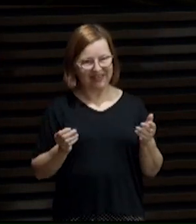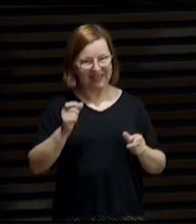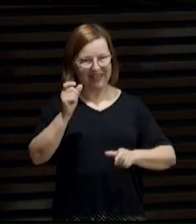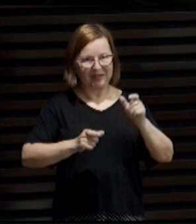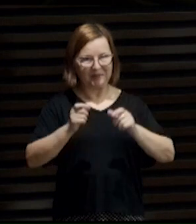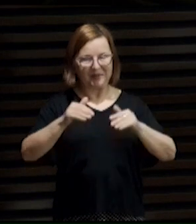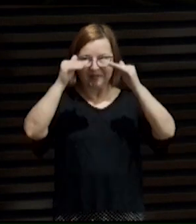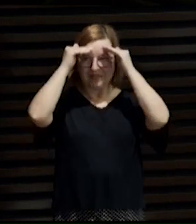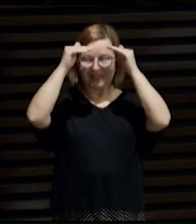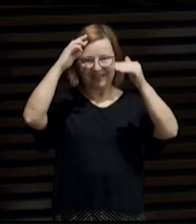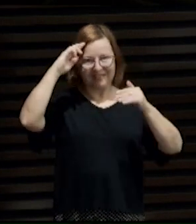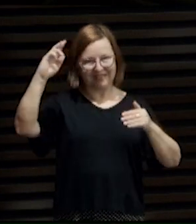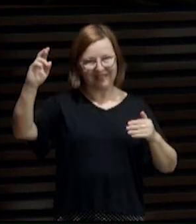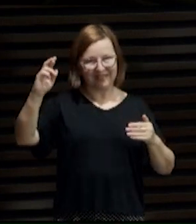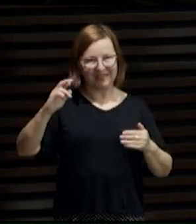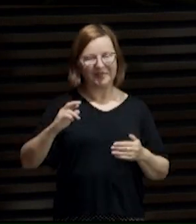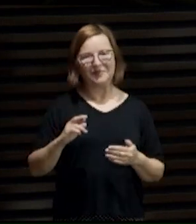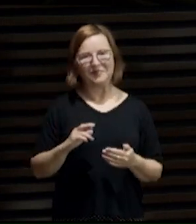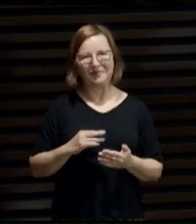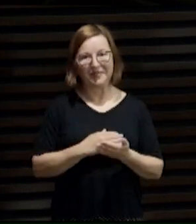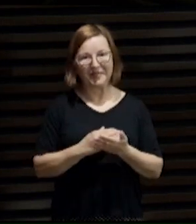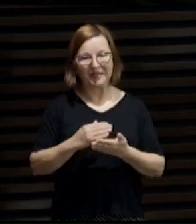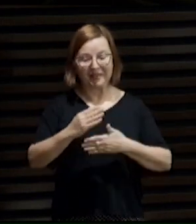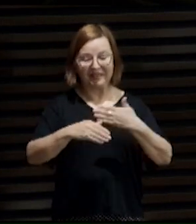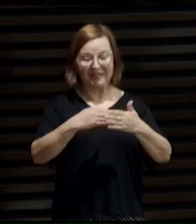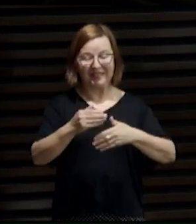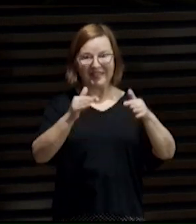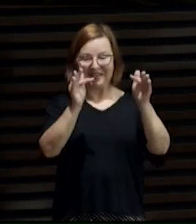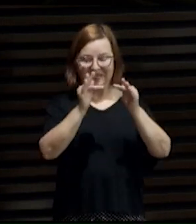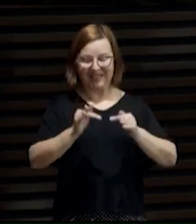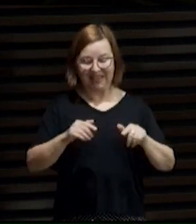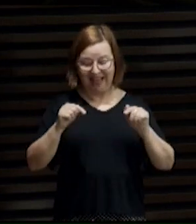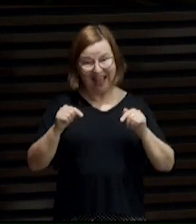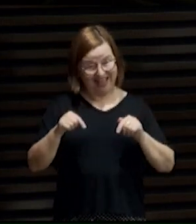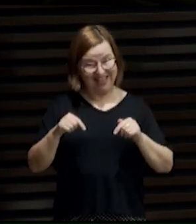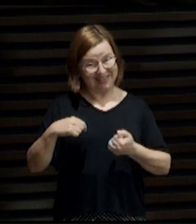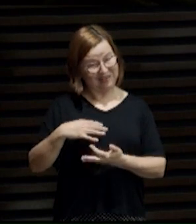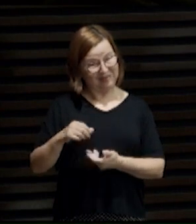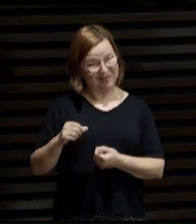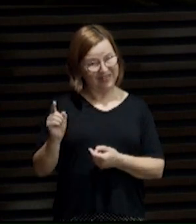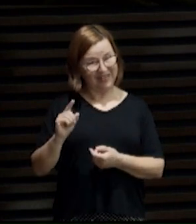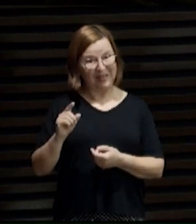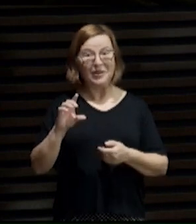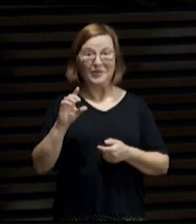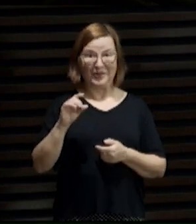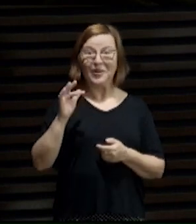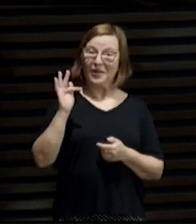temem ao Senhor iniciam o processo da bem-aventurança nesta vida, e não apenas para a vida